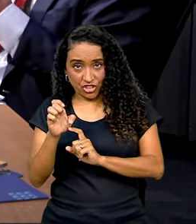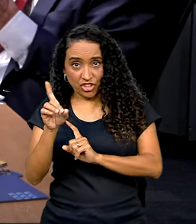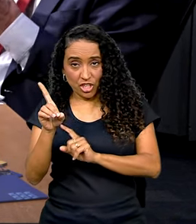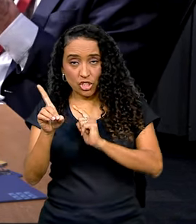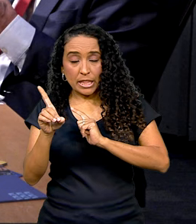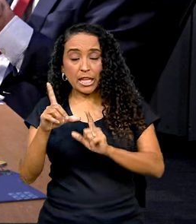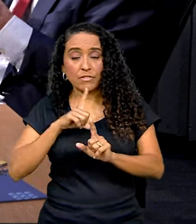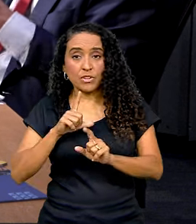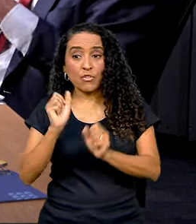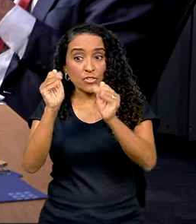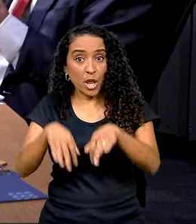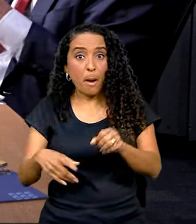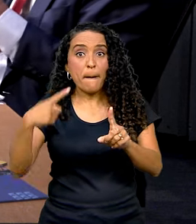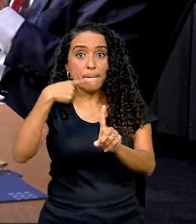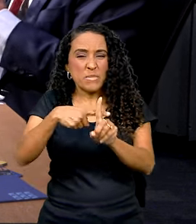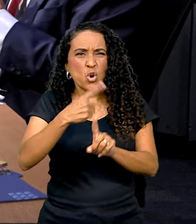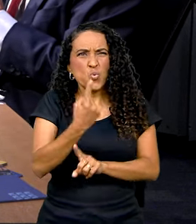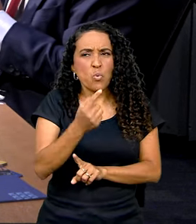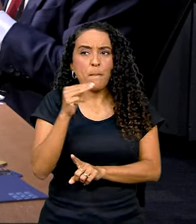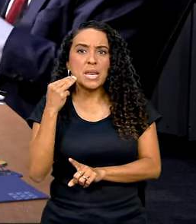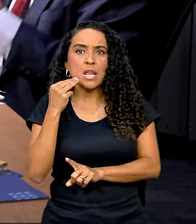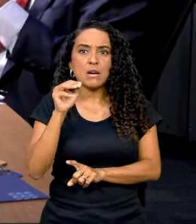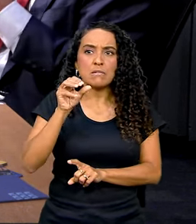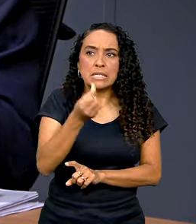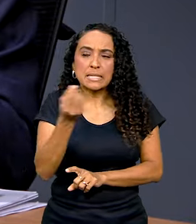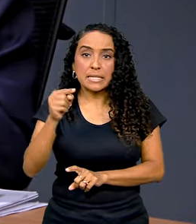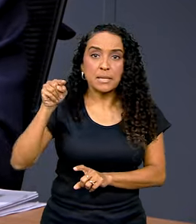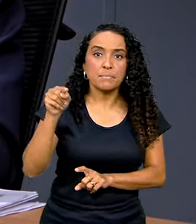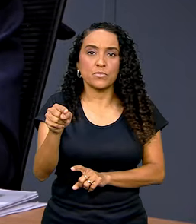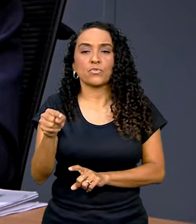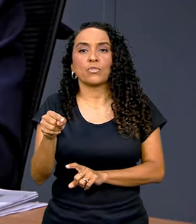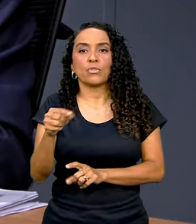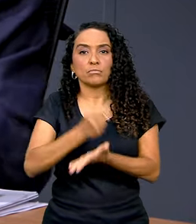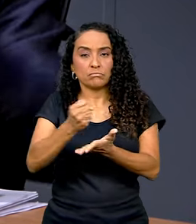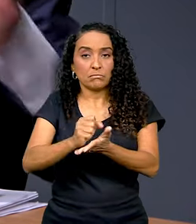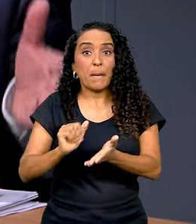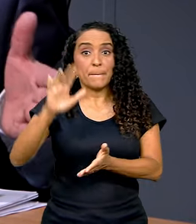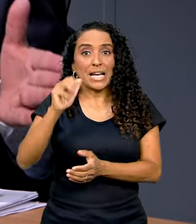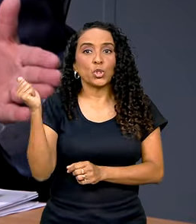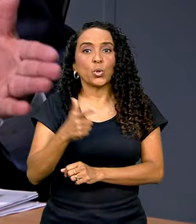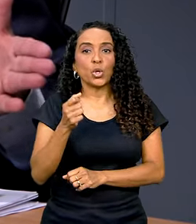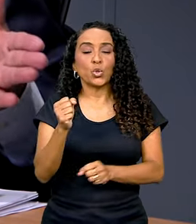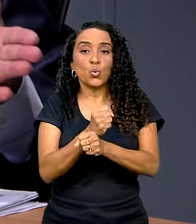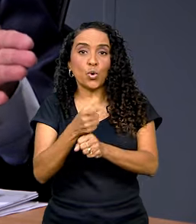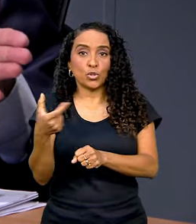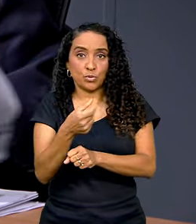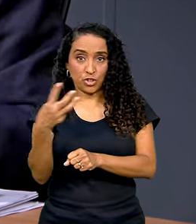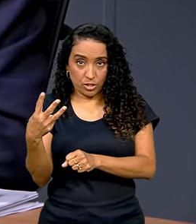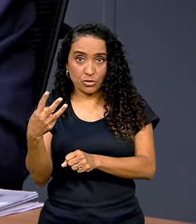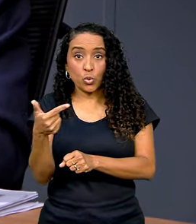teve saldo positivo aproximadamente 1. 600.000 contratações a mais do que no ano